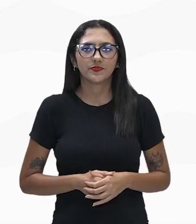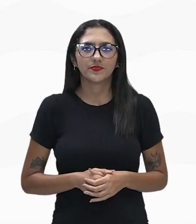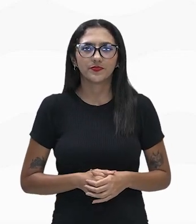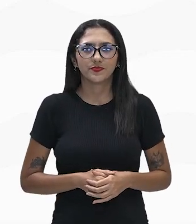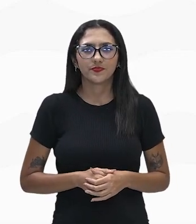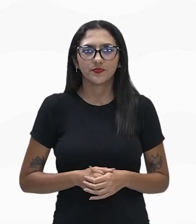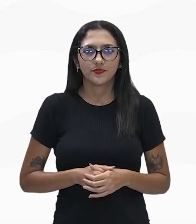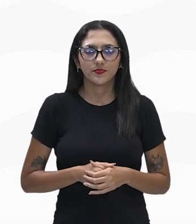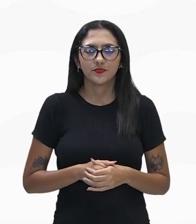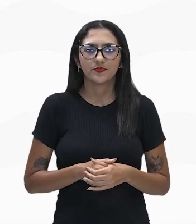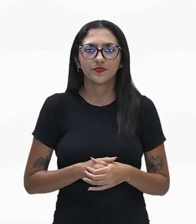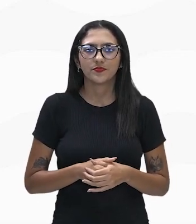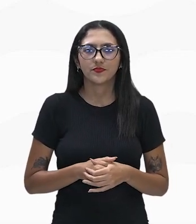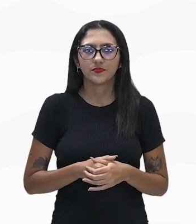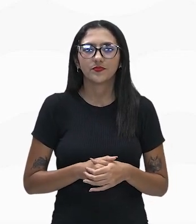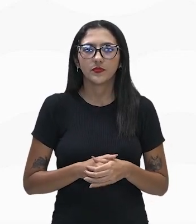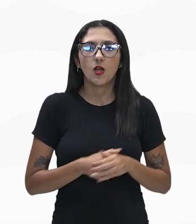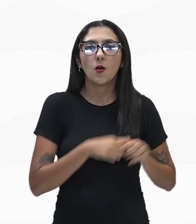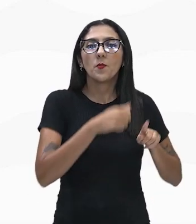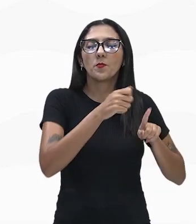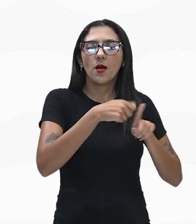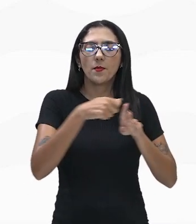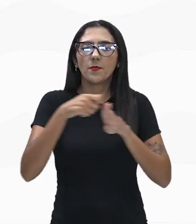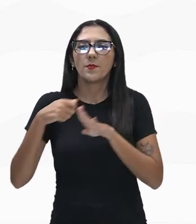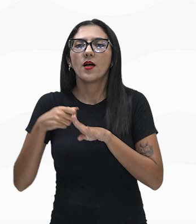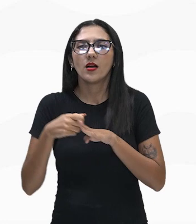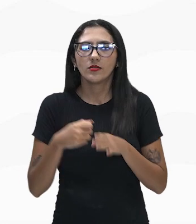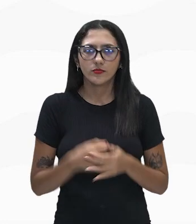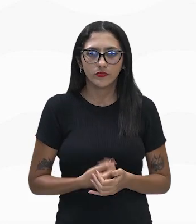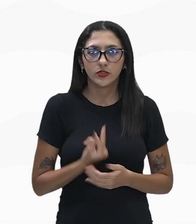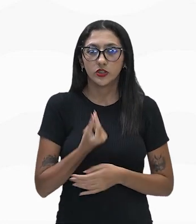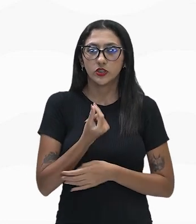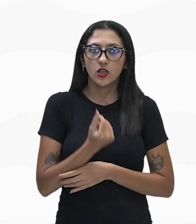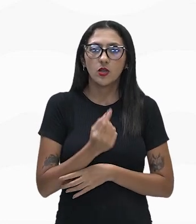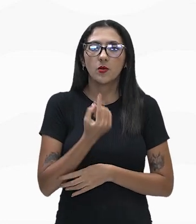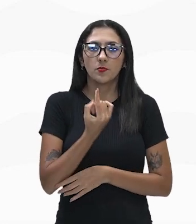O valor da parcela mensal será de R$